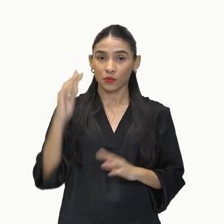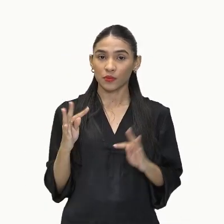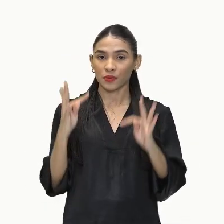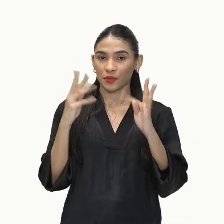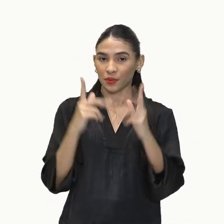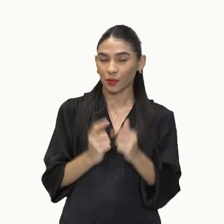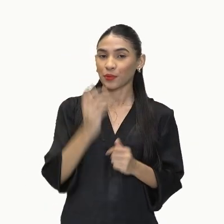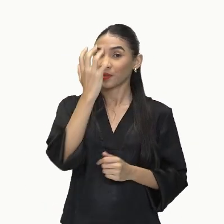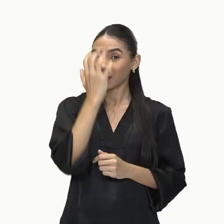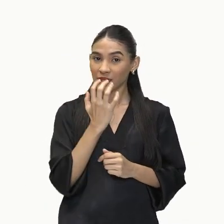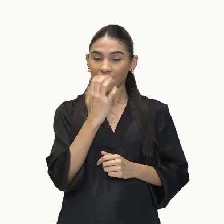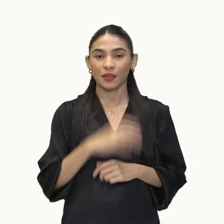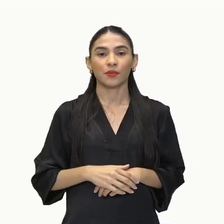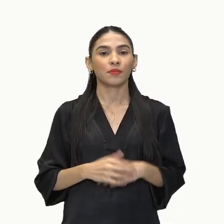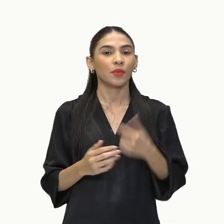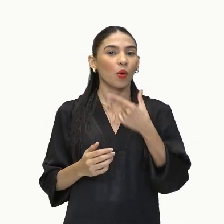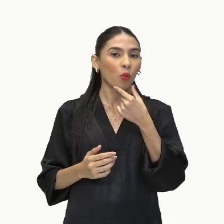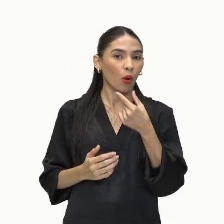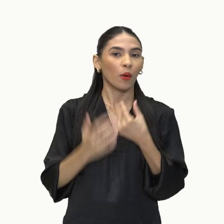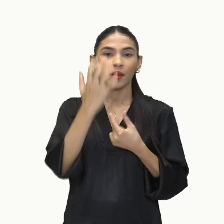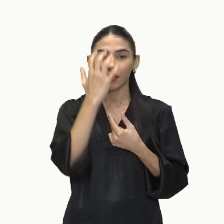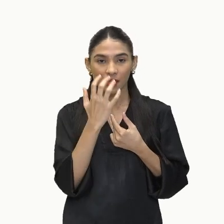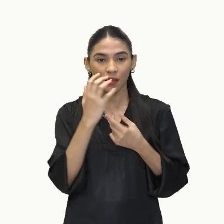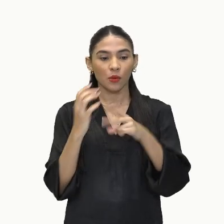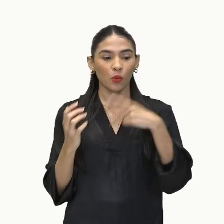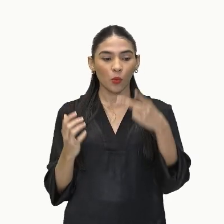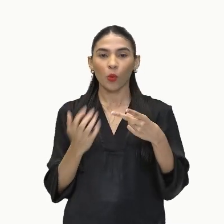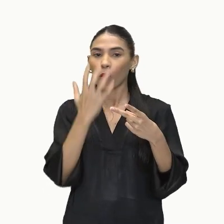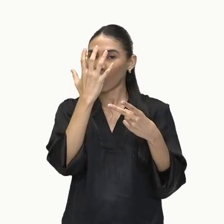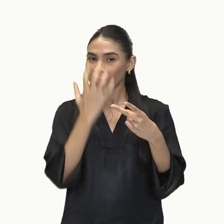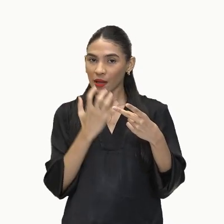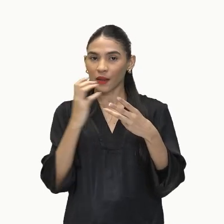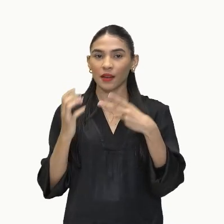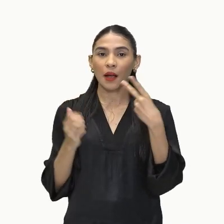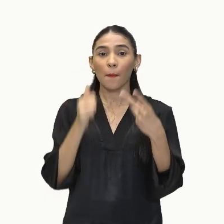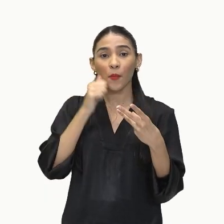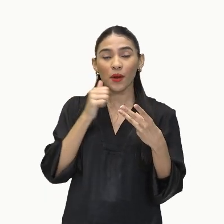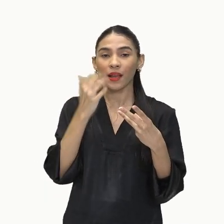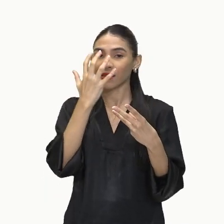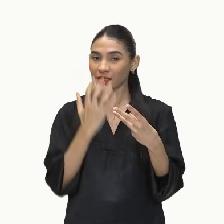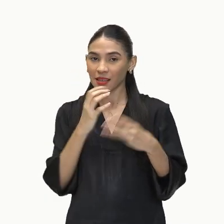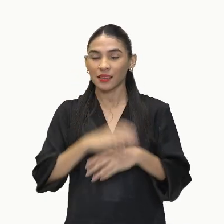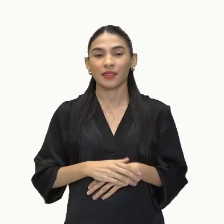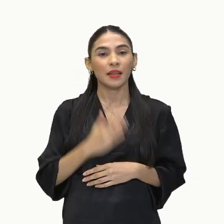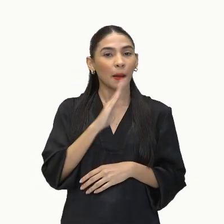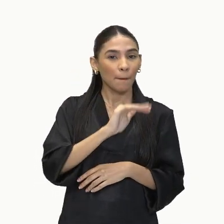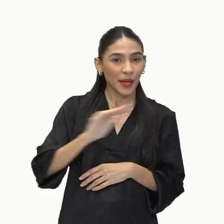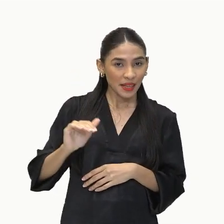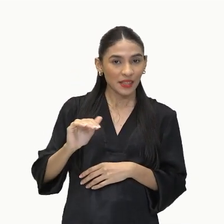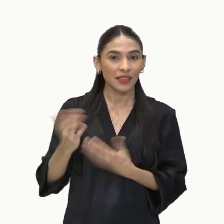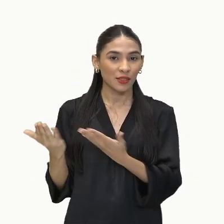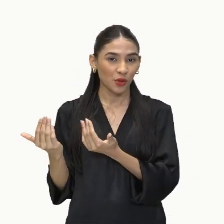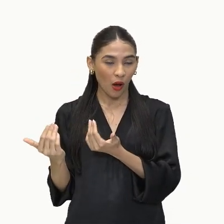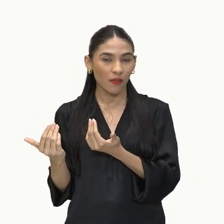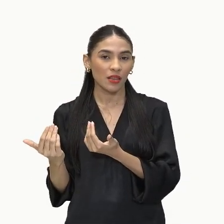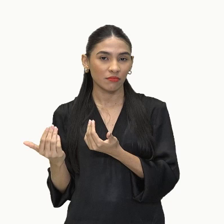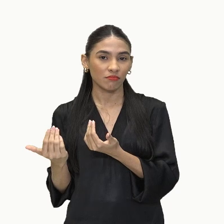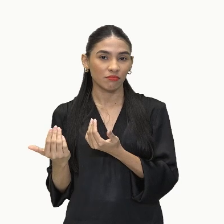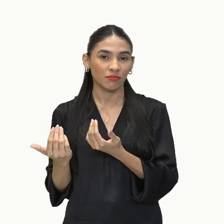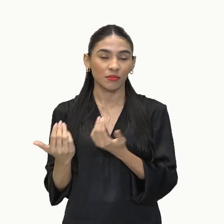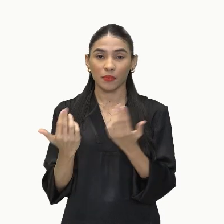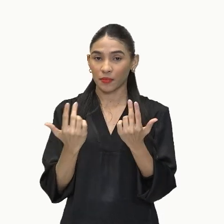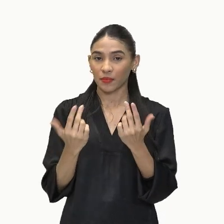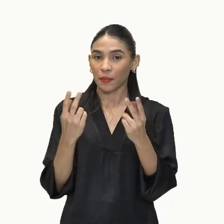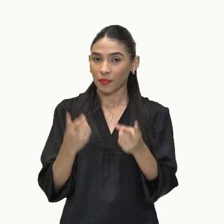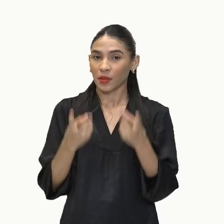todos sérios. O outro homem sério, a mulher séria e a menininha no chão, exatamente, observem